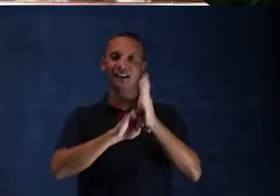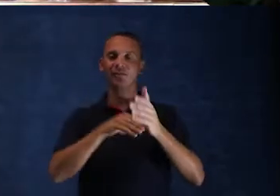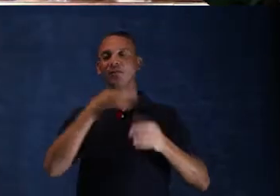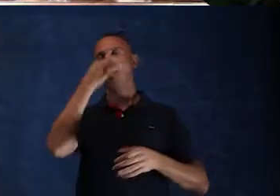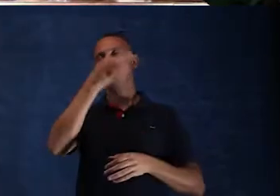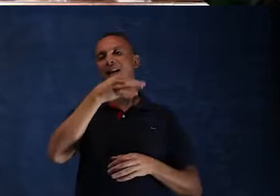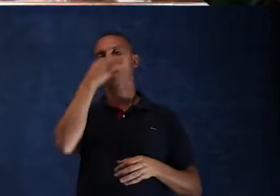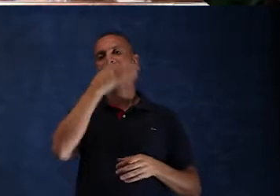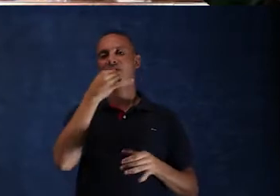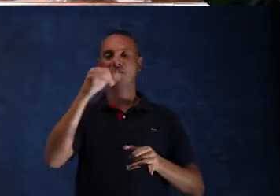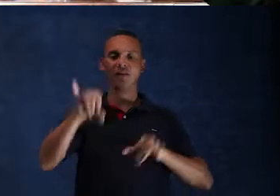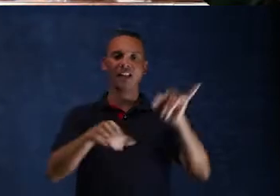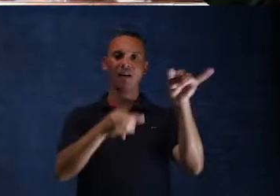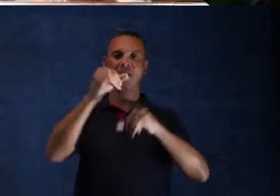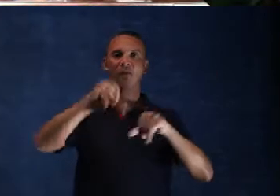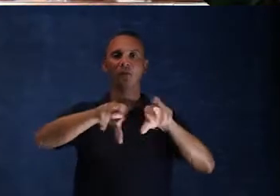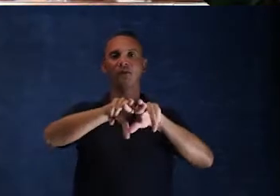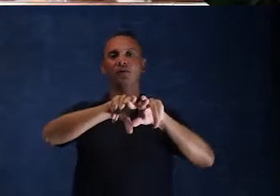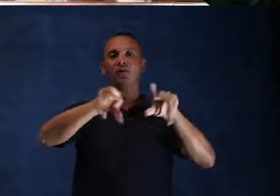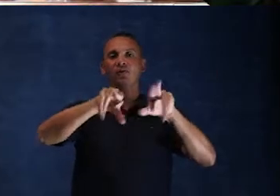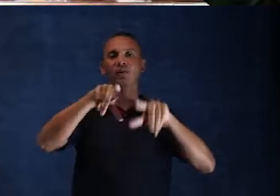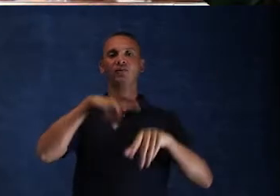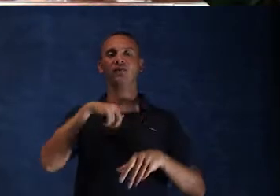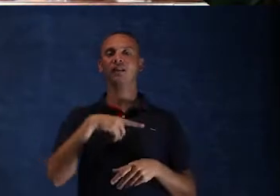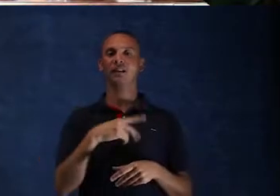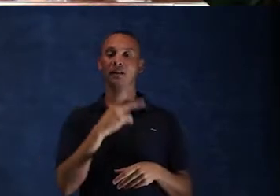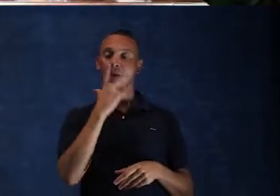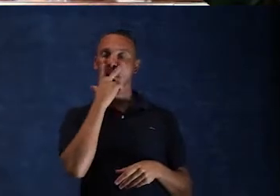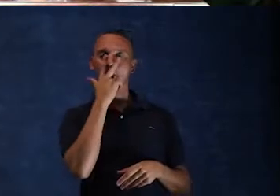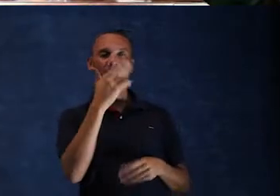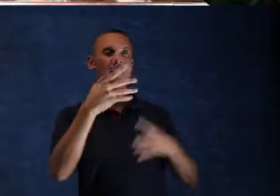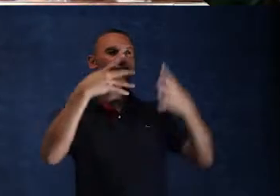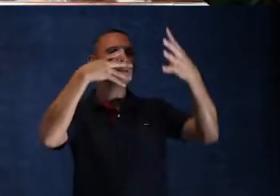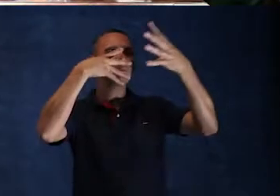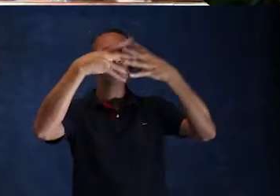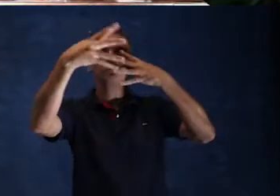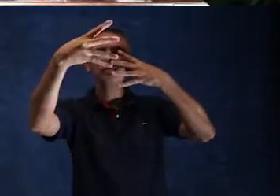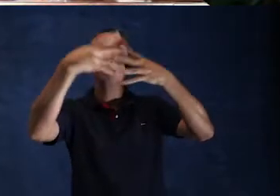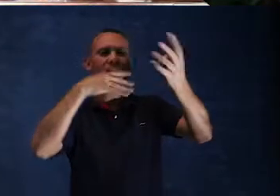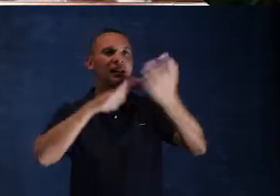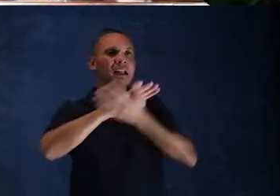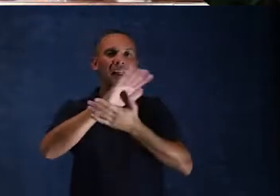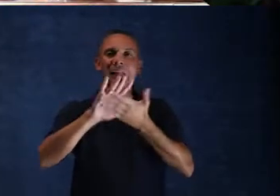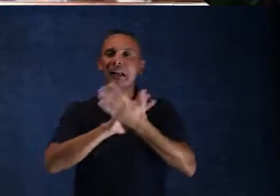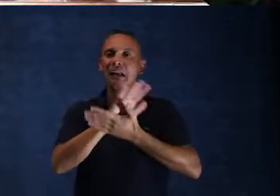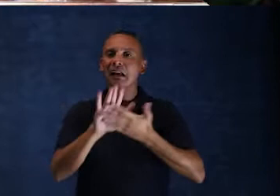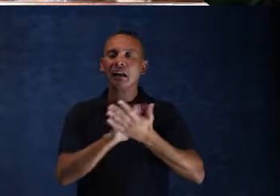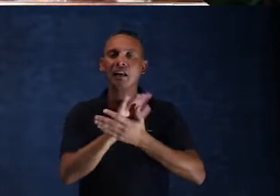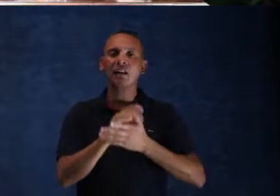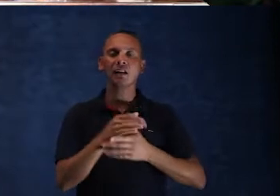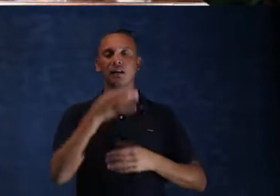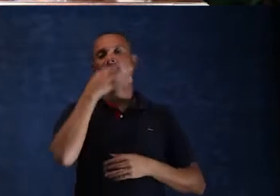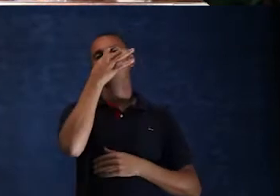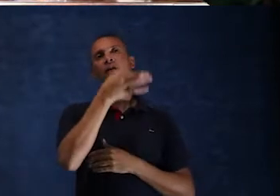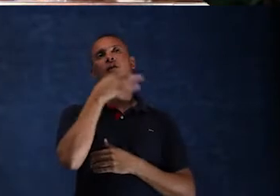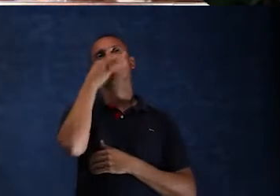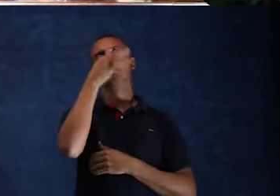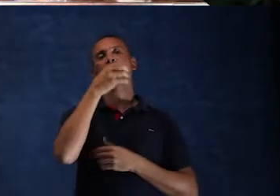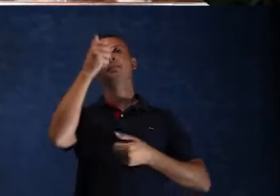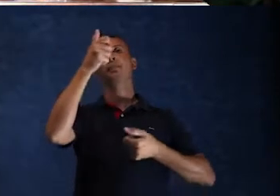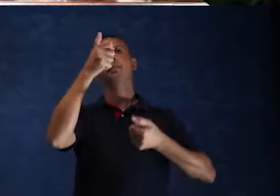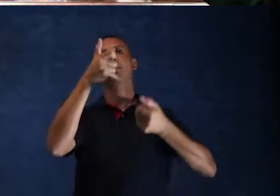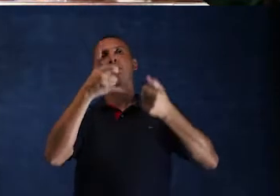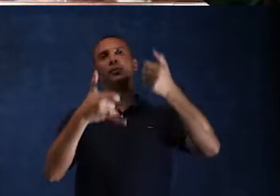narrativa laboratório ou de uma vitrine falsamente transparente, cujo narrador exibe parcialmente, a partir